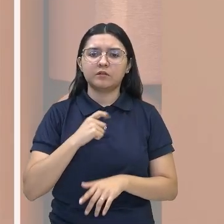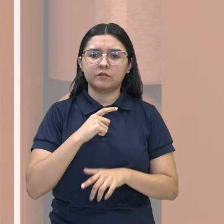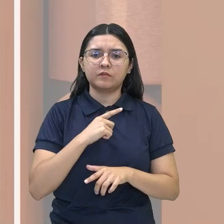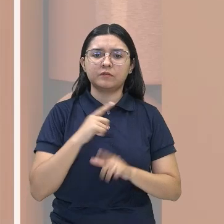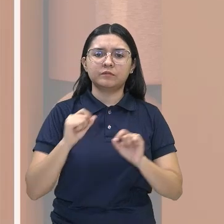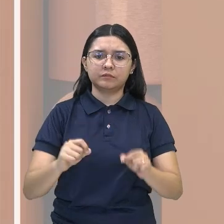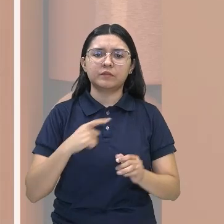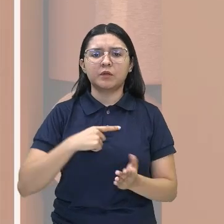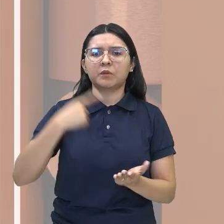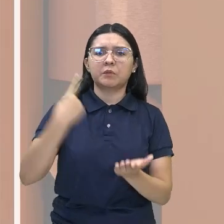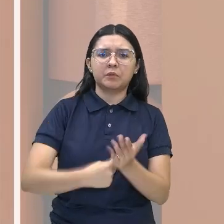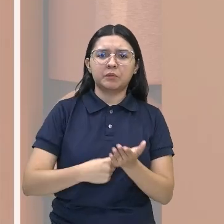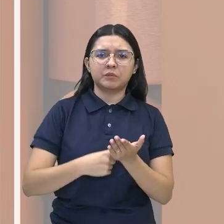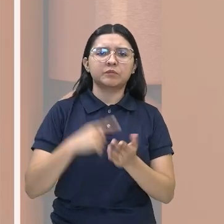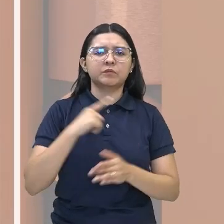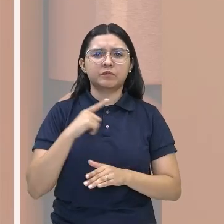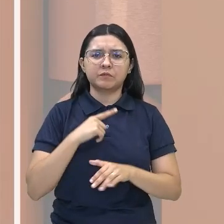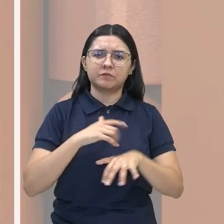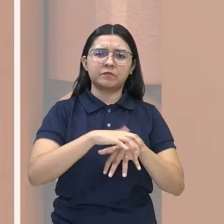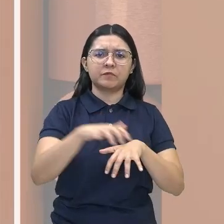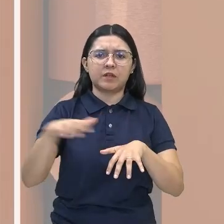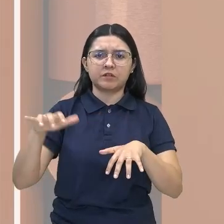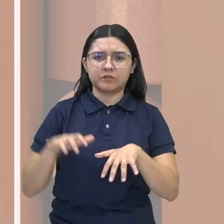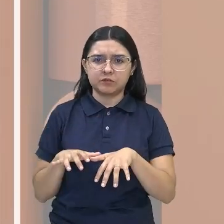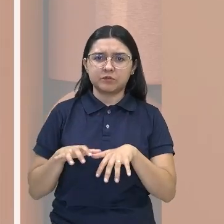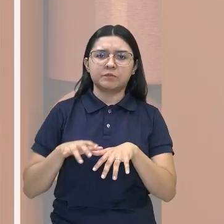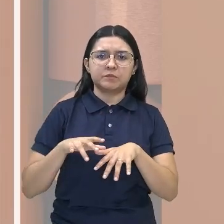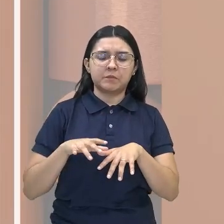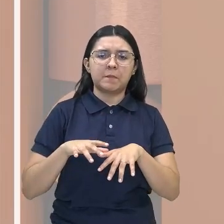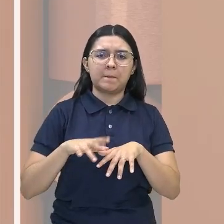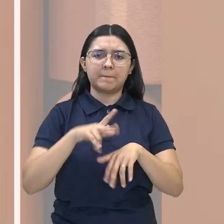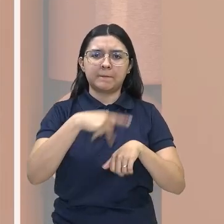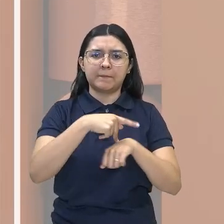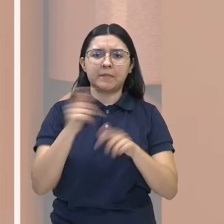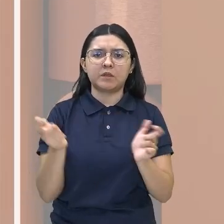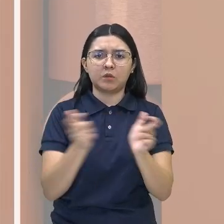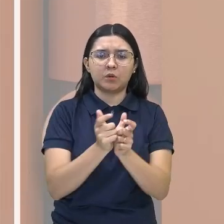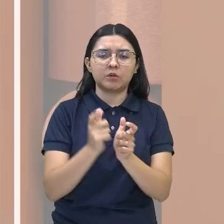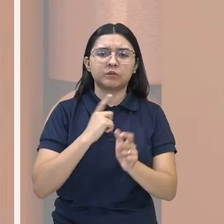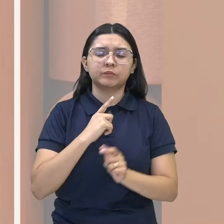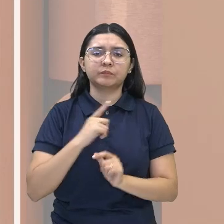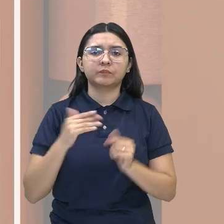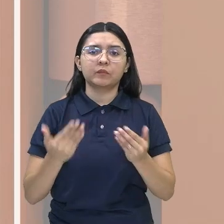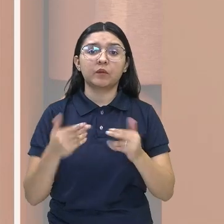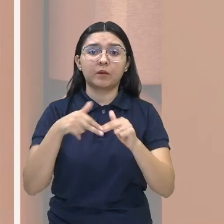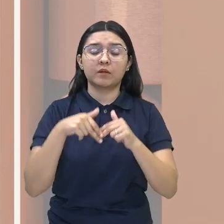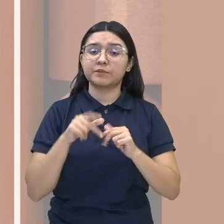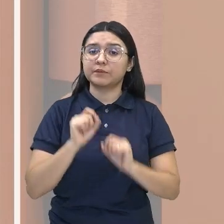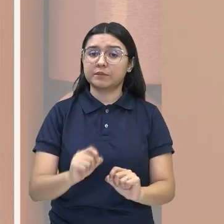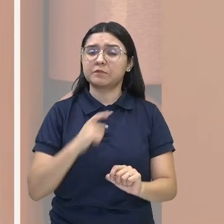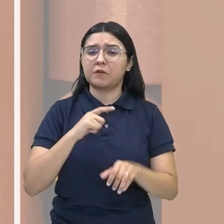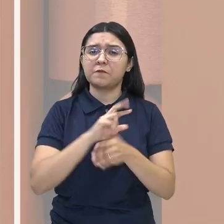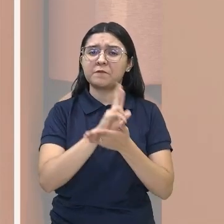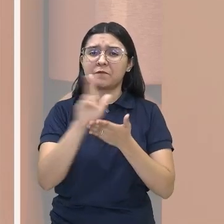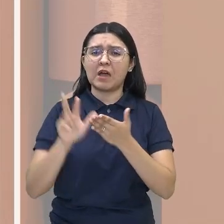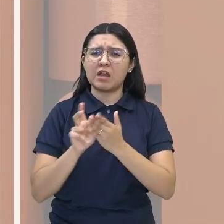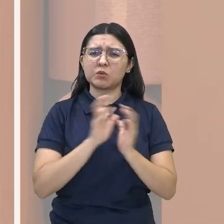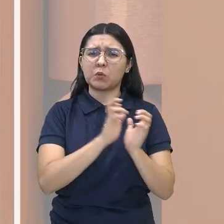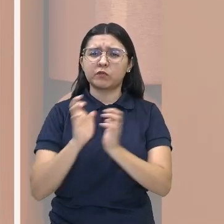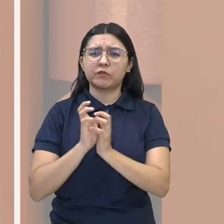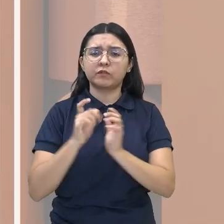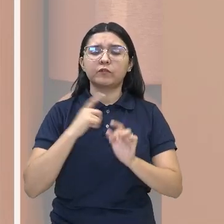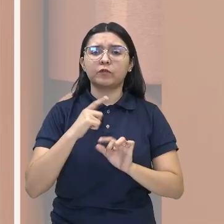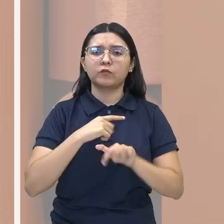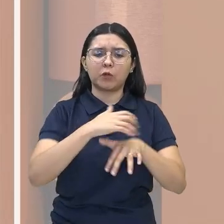de Verdun em vários estados menores, e esses estados menores, através ali de vários conflitos, foram